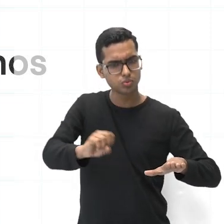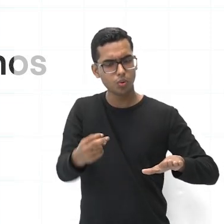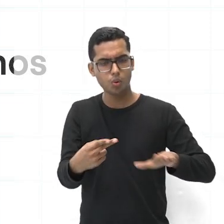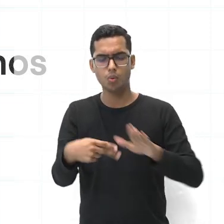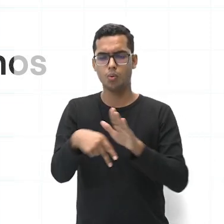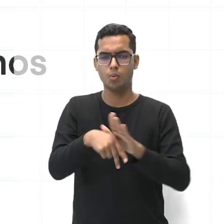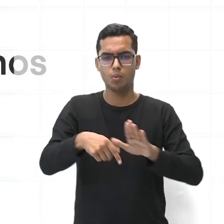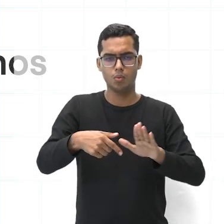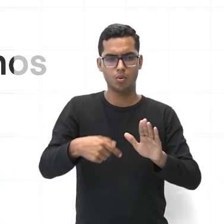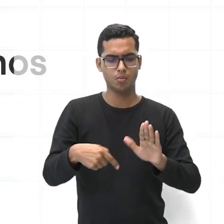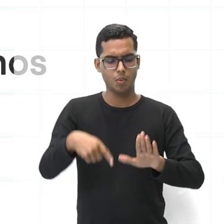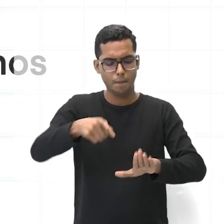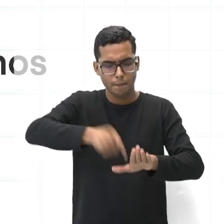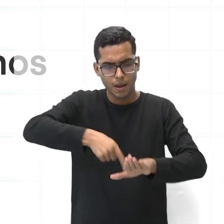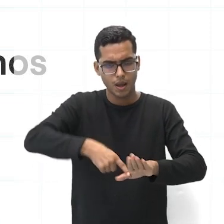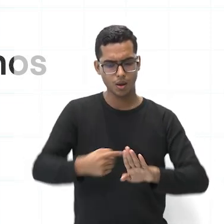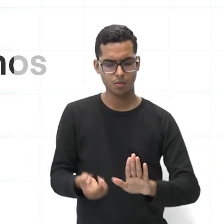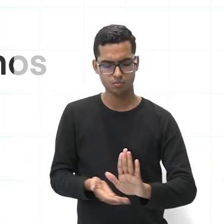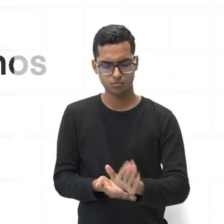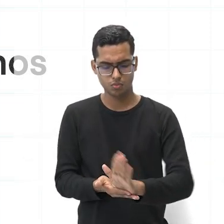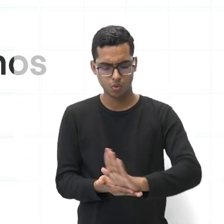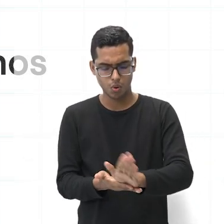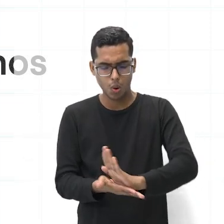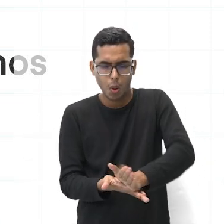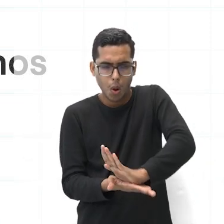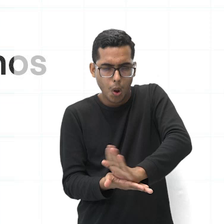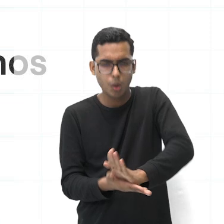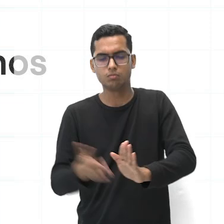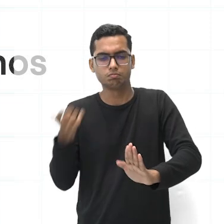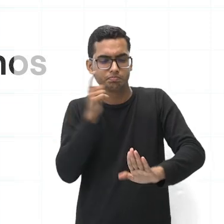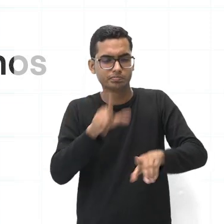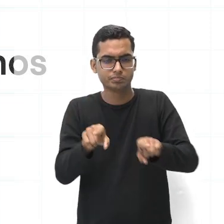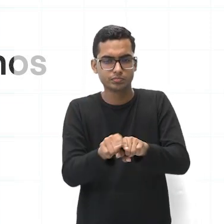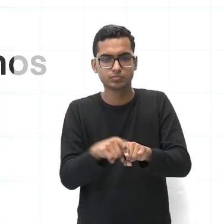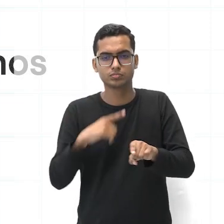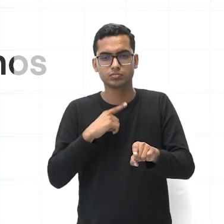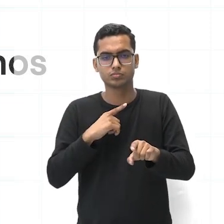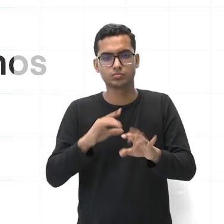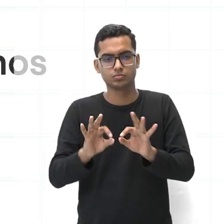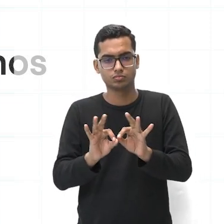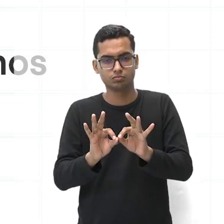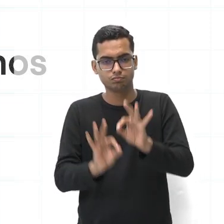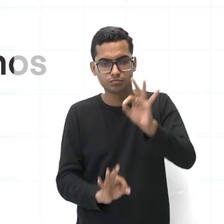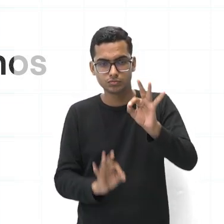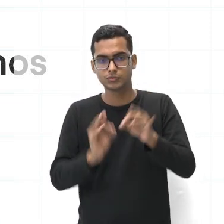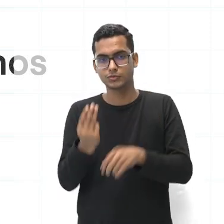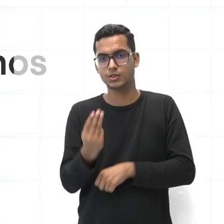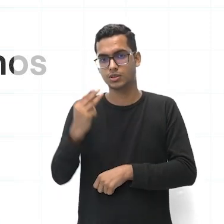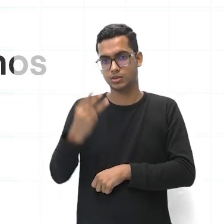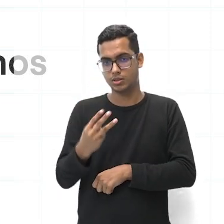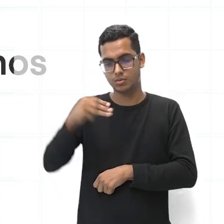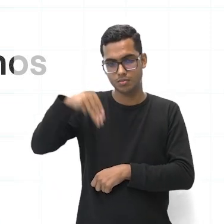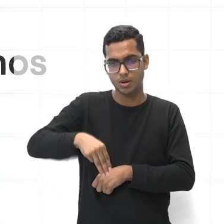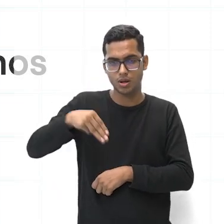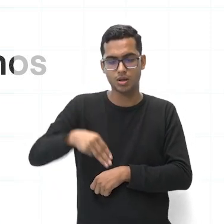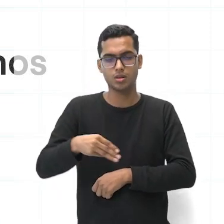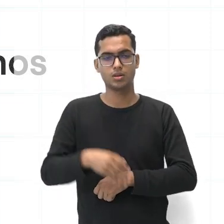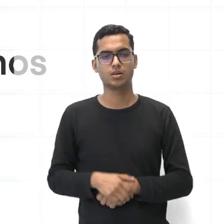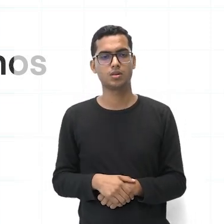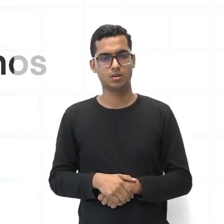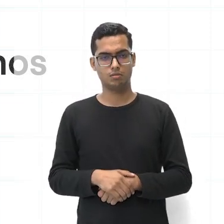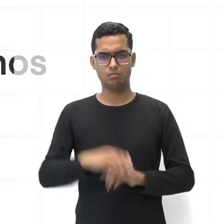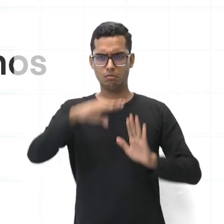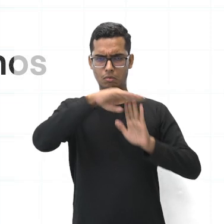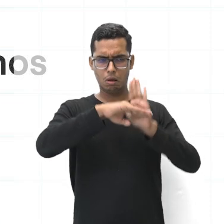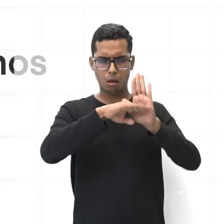volta é desenhado um círculo grande. O tamanho desse círculo pode variar, chegando até 3 metros. E aí, como eu disse a vocês, não é algo